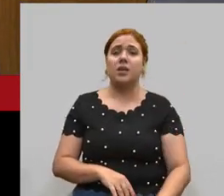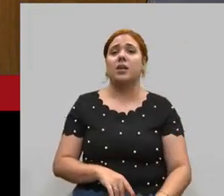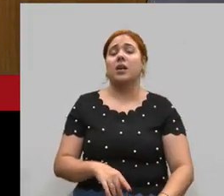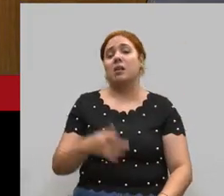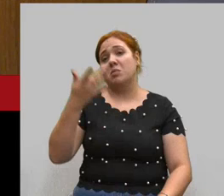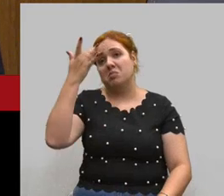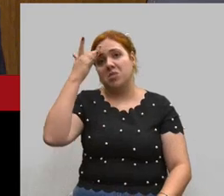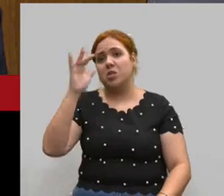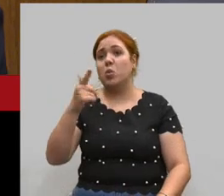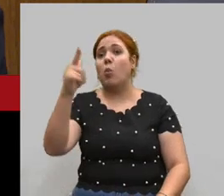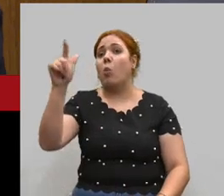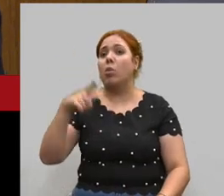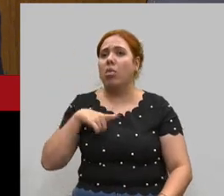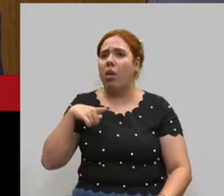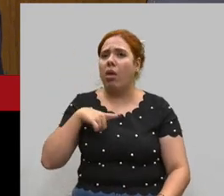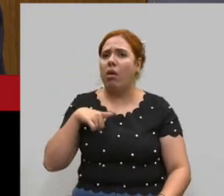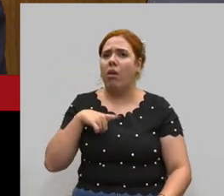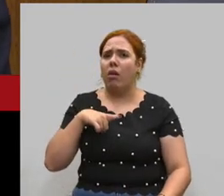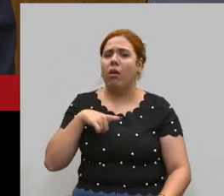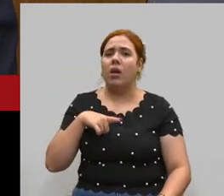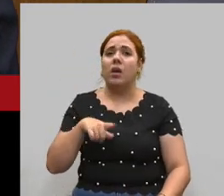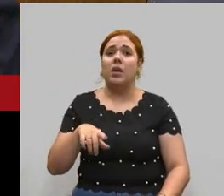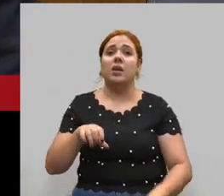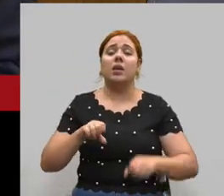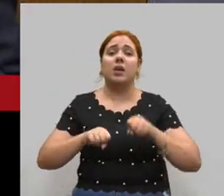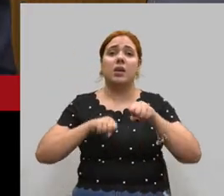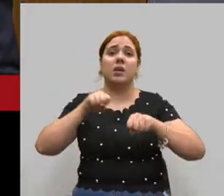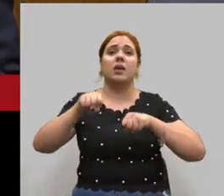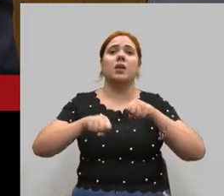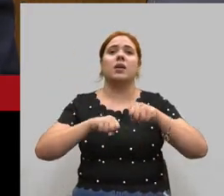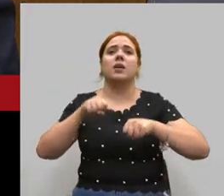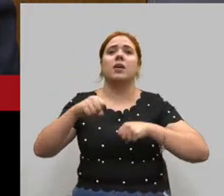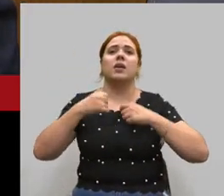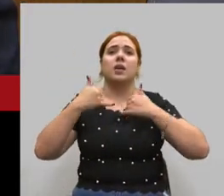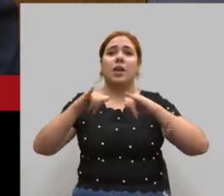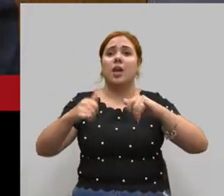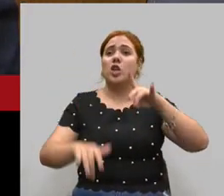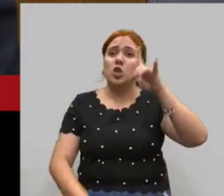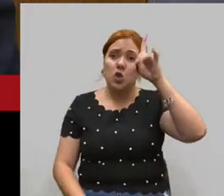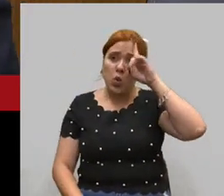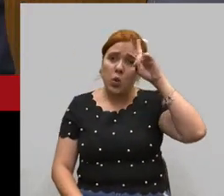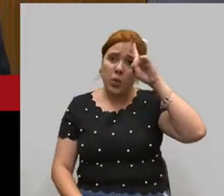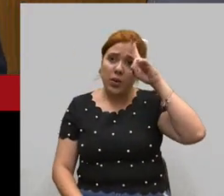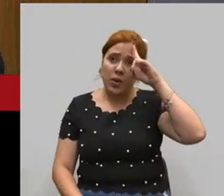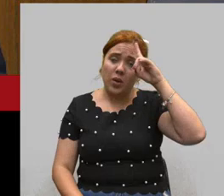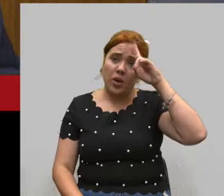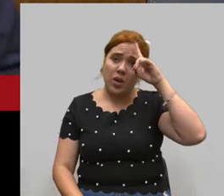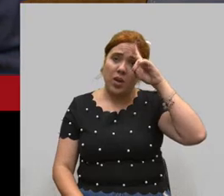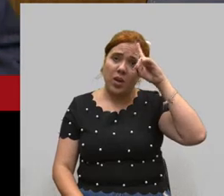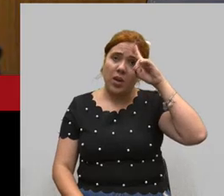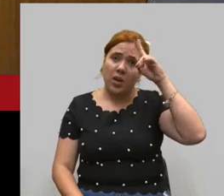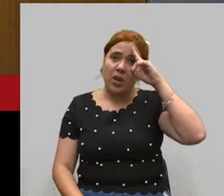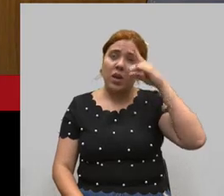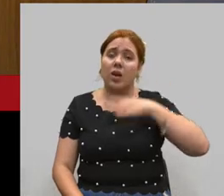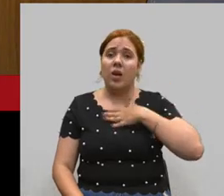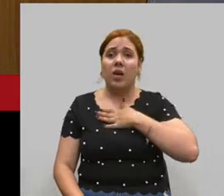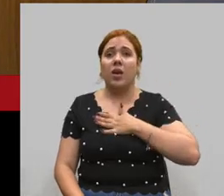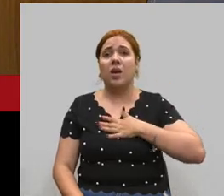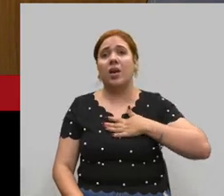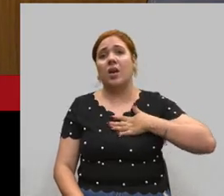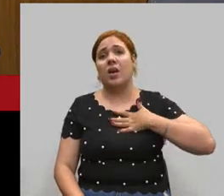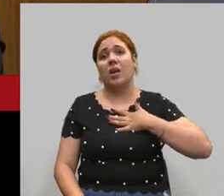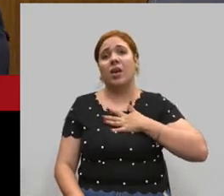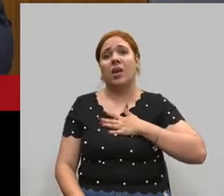uma experiência mas a bike elétrica é uma coisa que você quer pedalar todo dia é uma coisa bem prazerosa você não fica